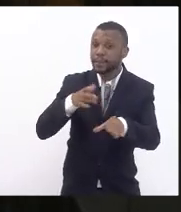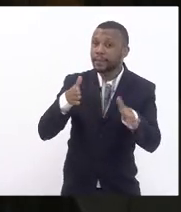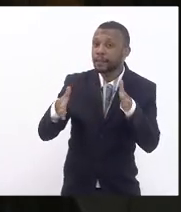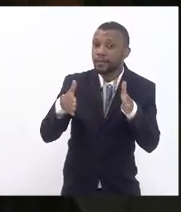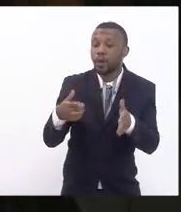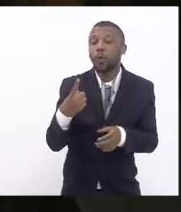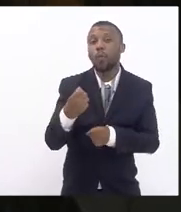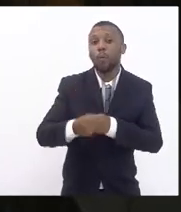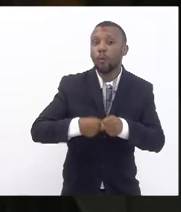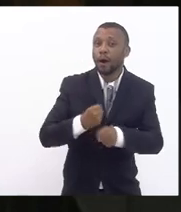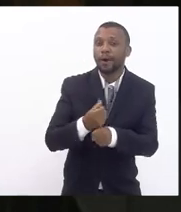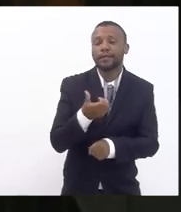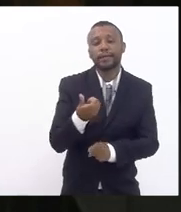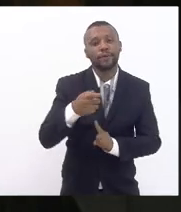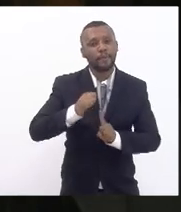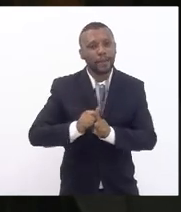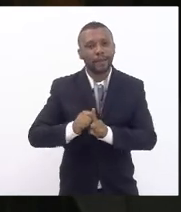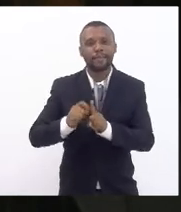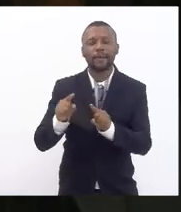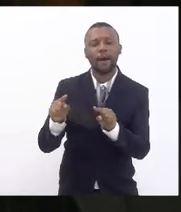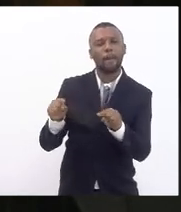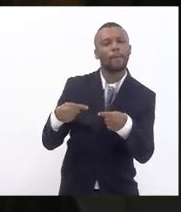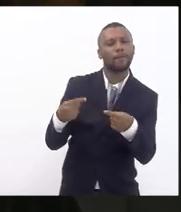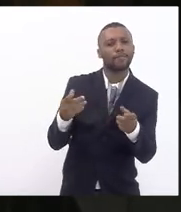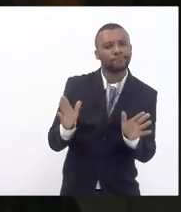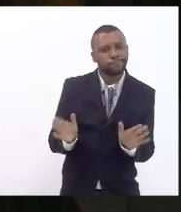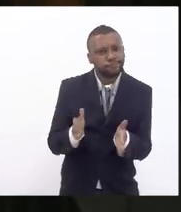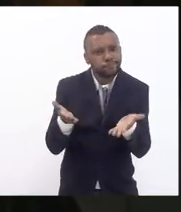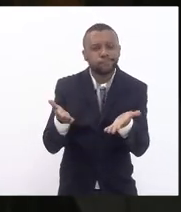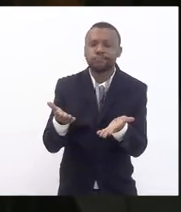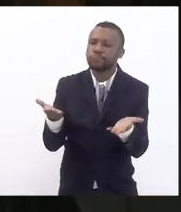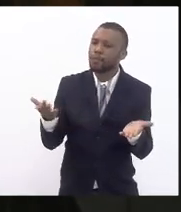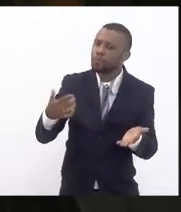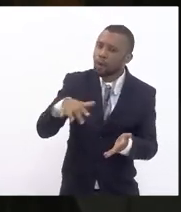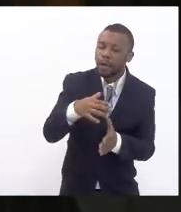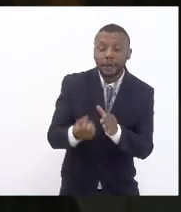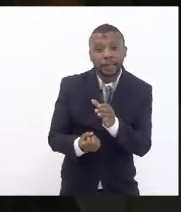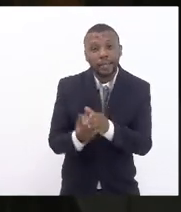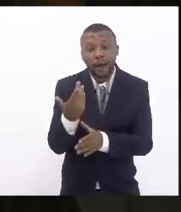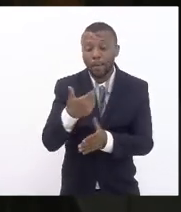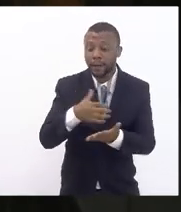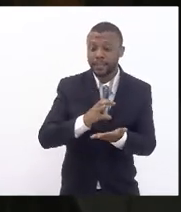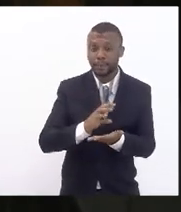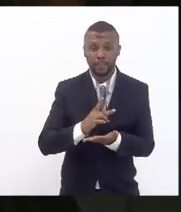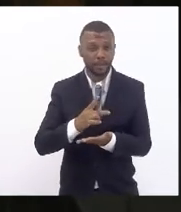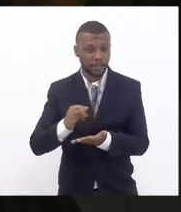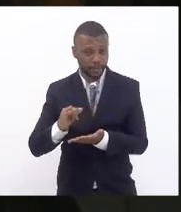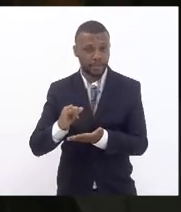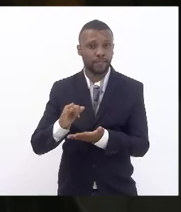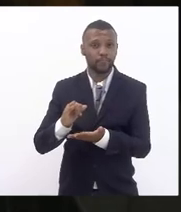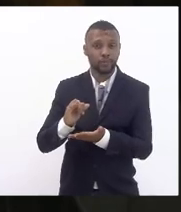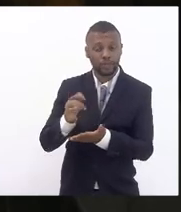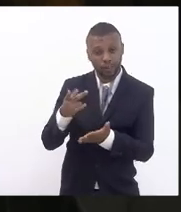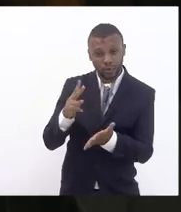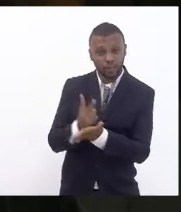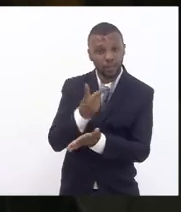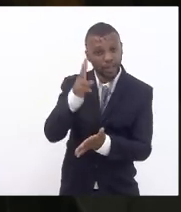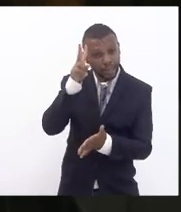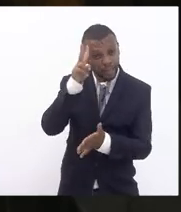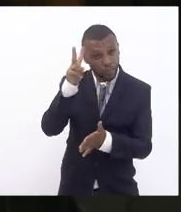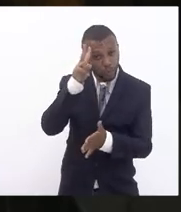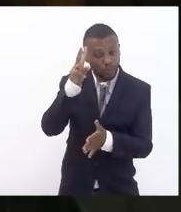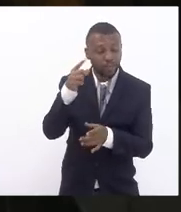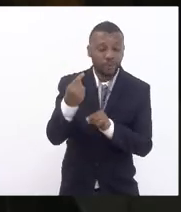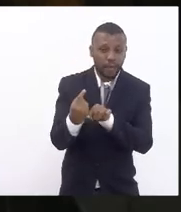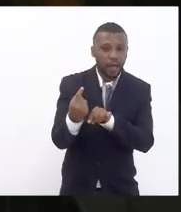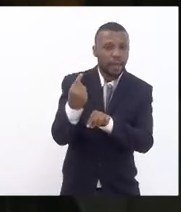provocando o Parlamento em defesa da instauração de uma CPI. Isso aconteceu na segunda-feira retrasada, a CPI foi